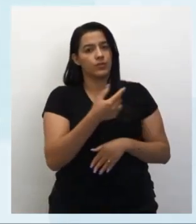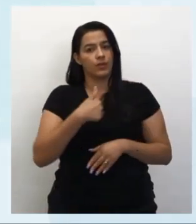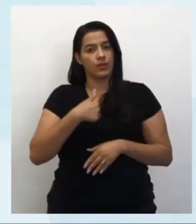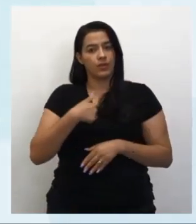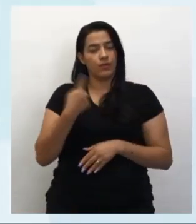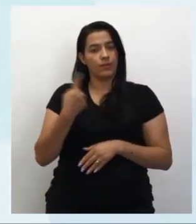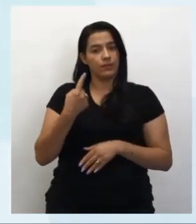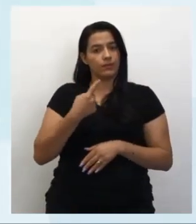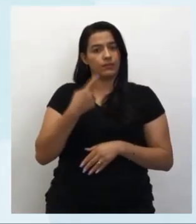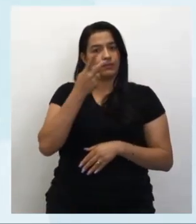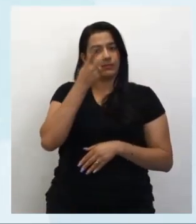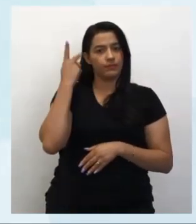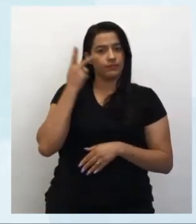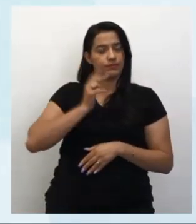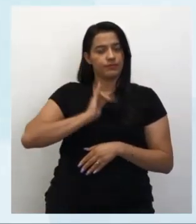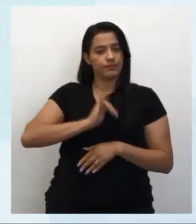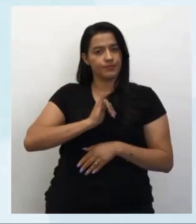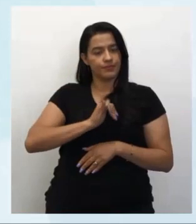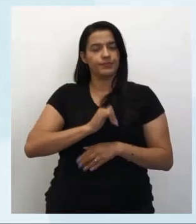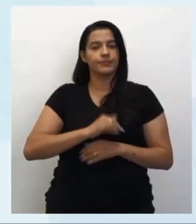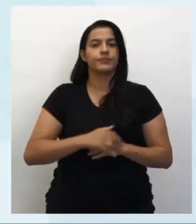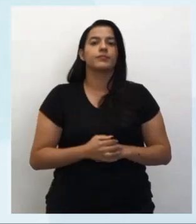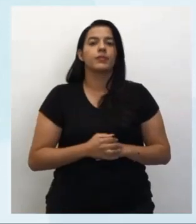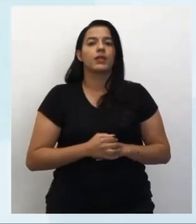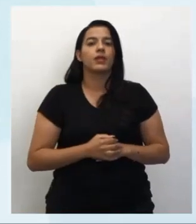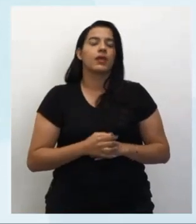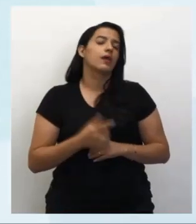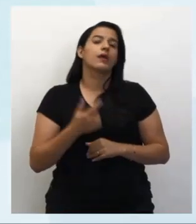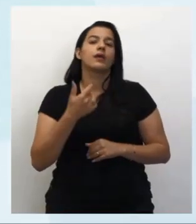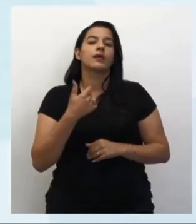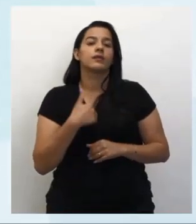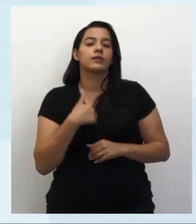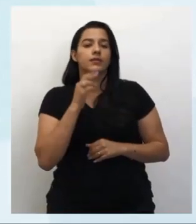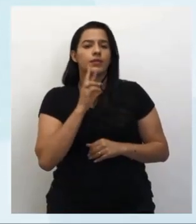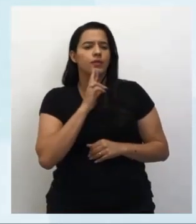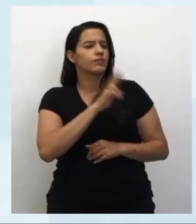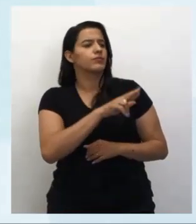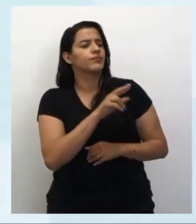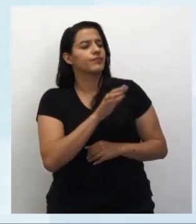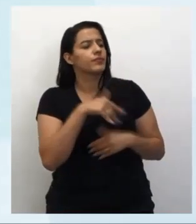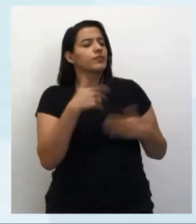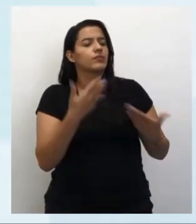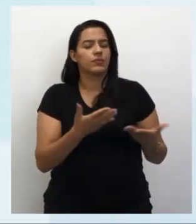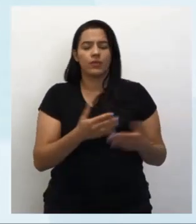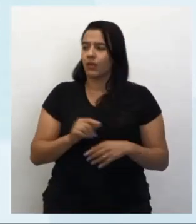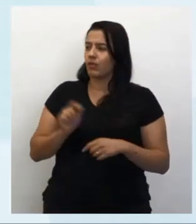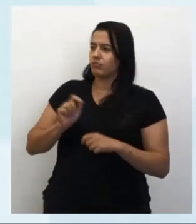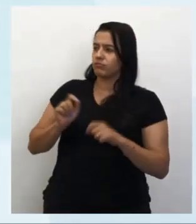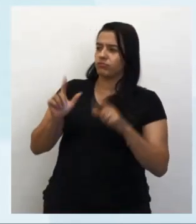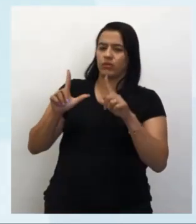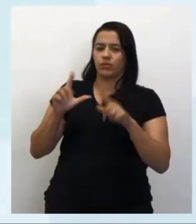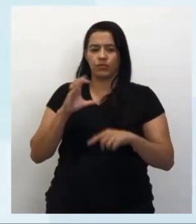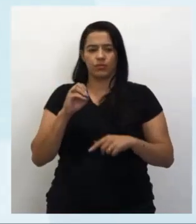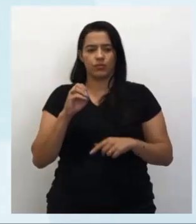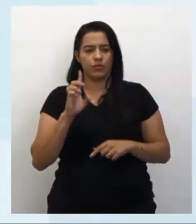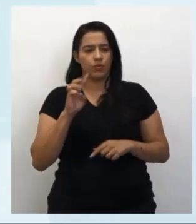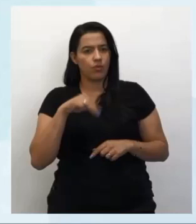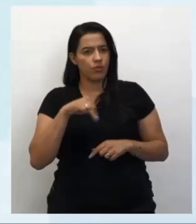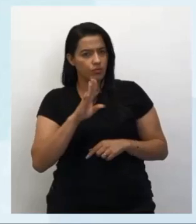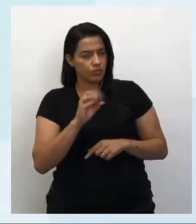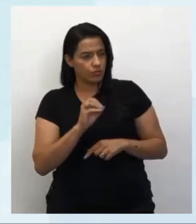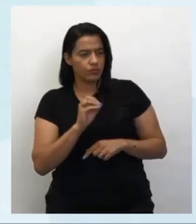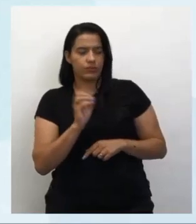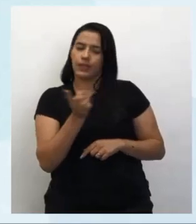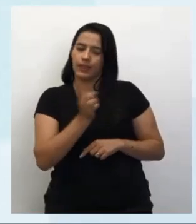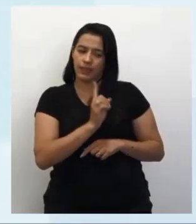pessoa. Perguntou-me pelo nome. Disse-lhe e ele fez um gesto de espanto. Colombo? Não, senhor. Ó, o